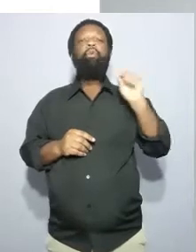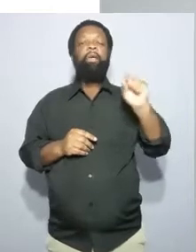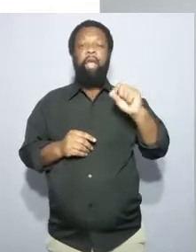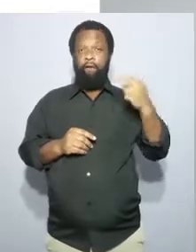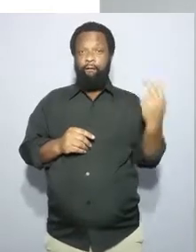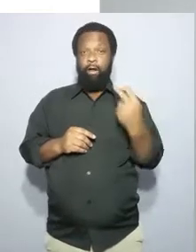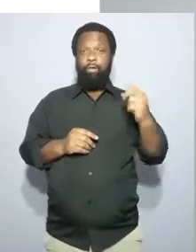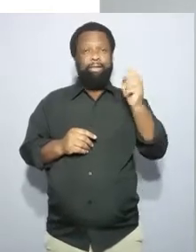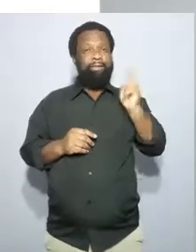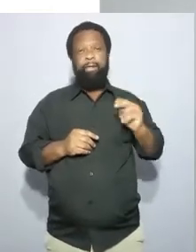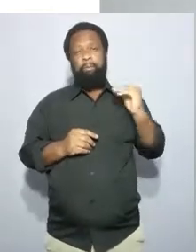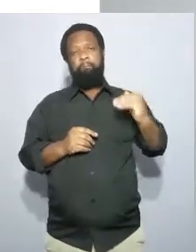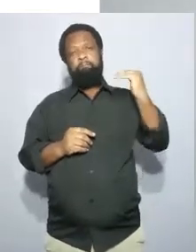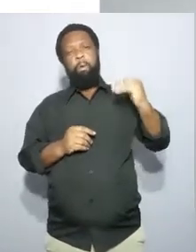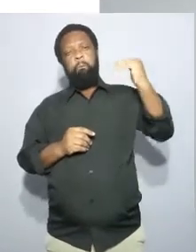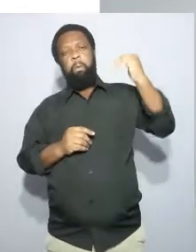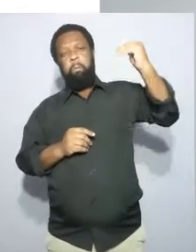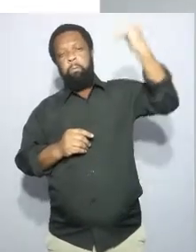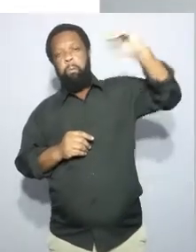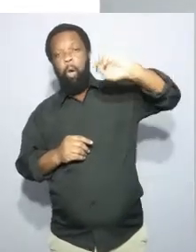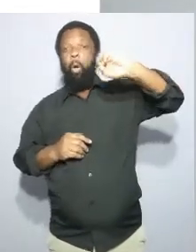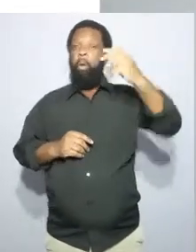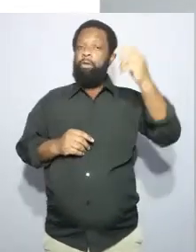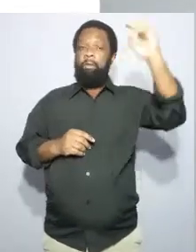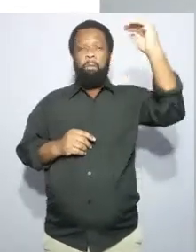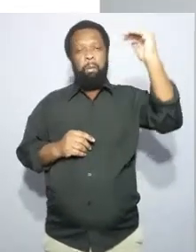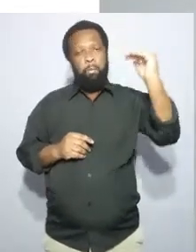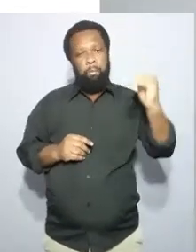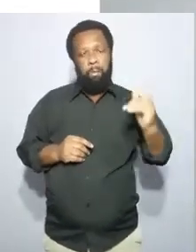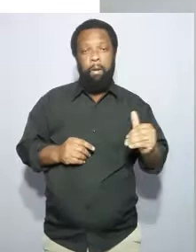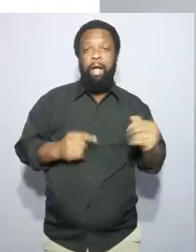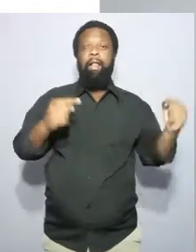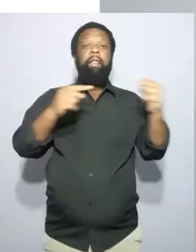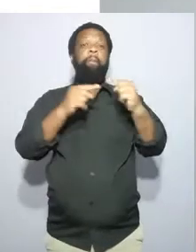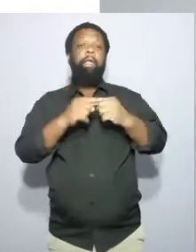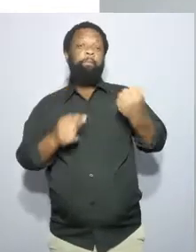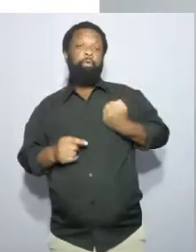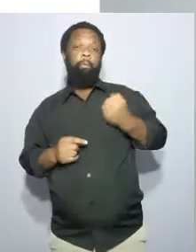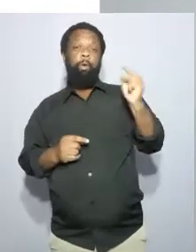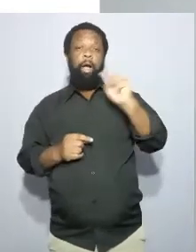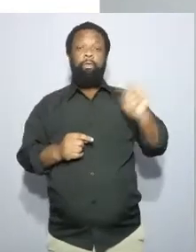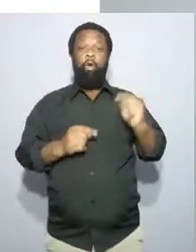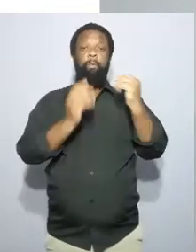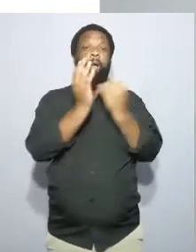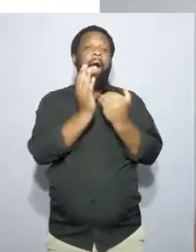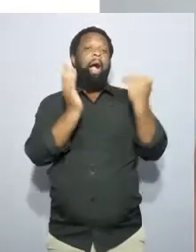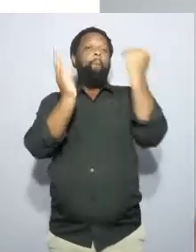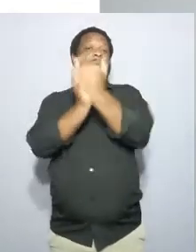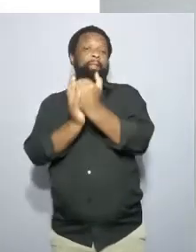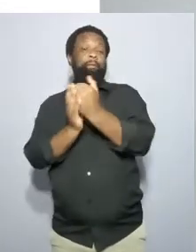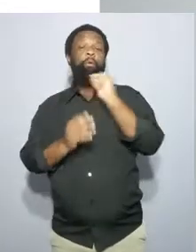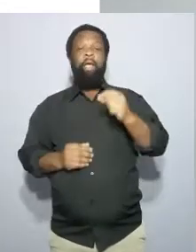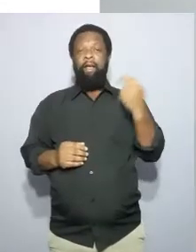sempre crescem ou sempre diminuem à medida que o número atômico aumenta, de modo que valores